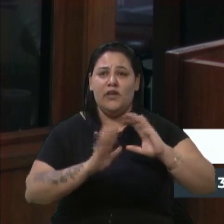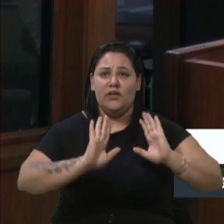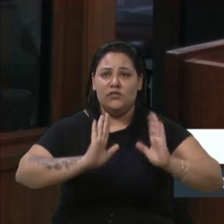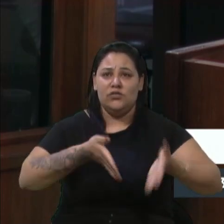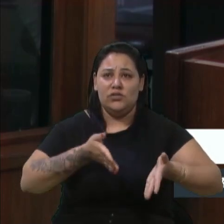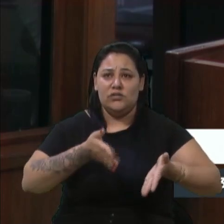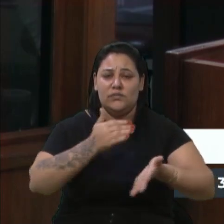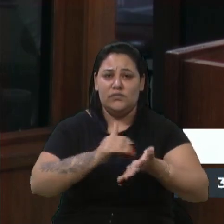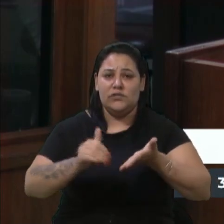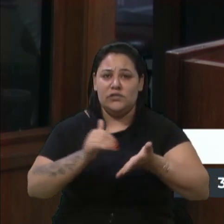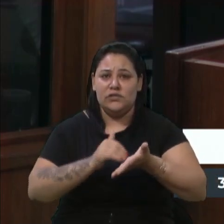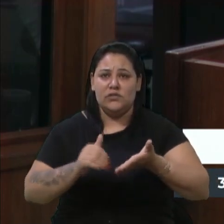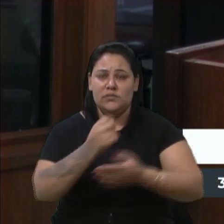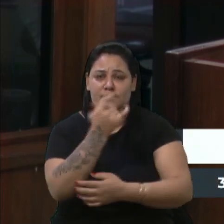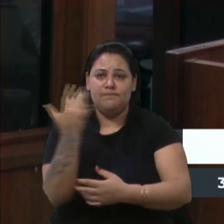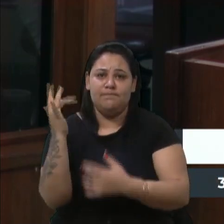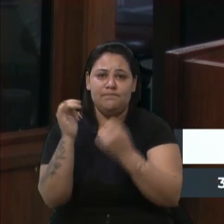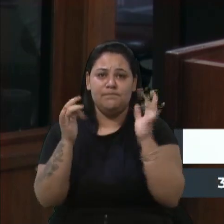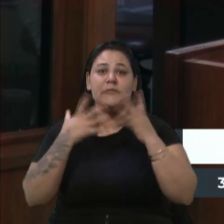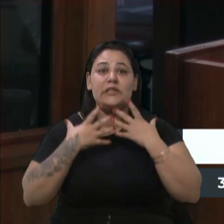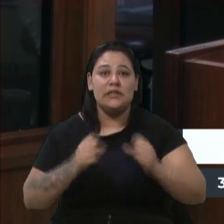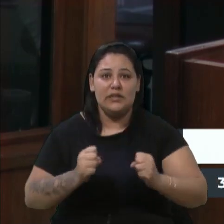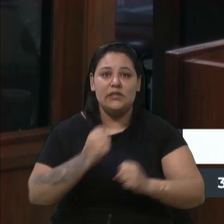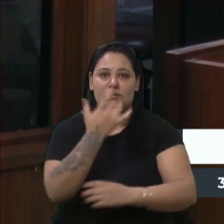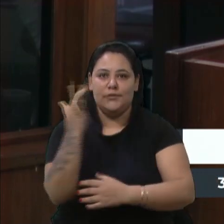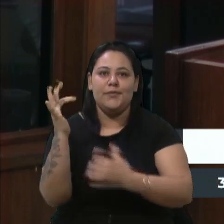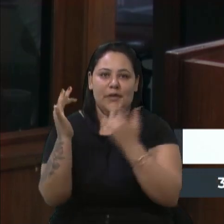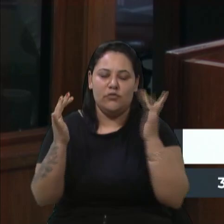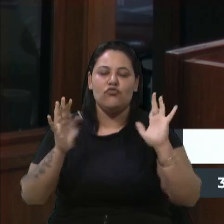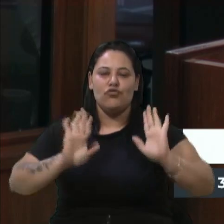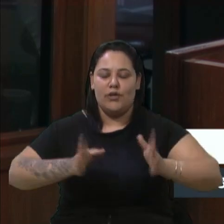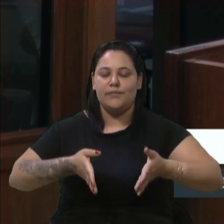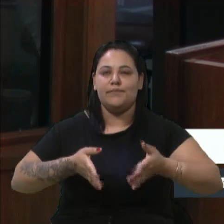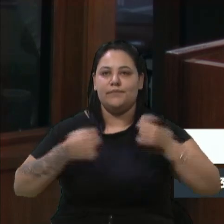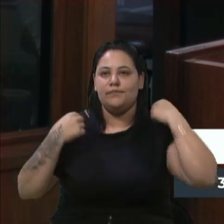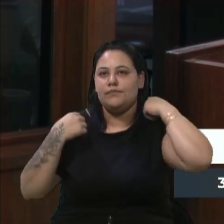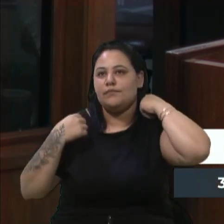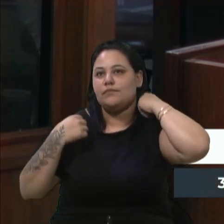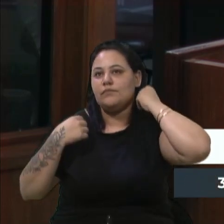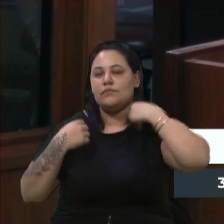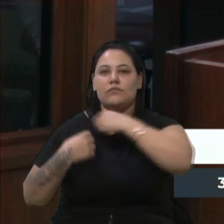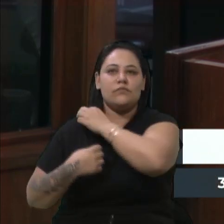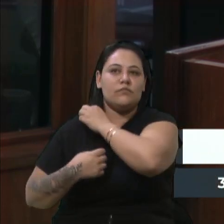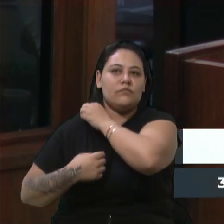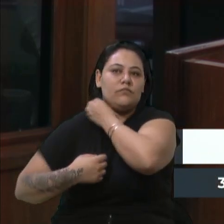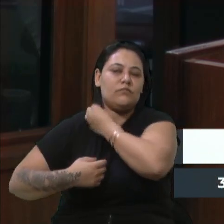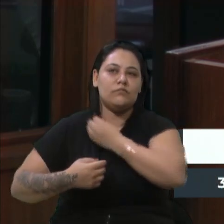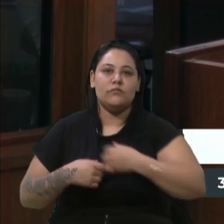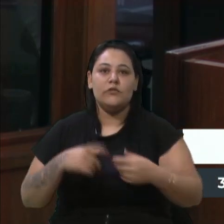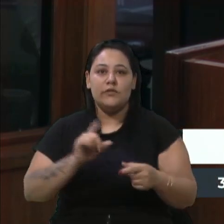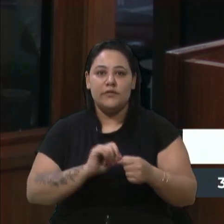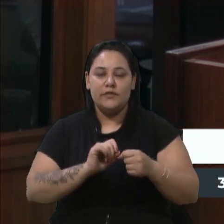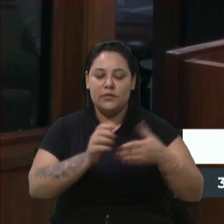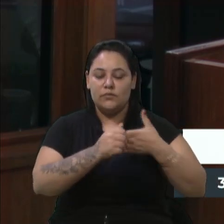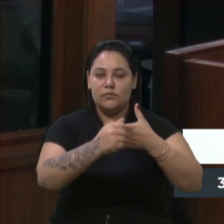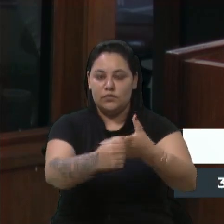a Secretaria do Meio Ambiente. A Secretaria do Meio Ambiente fez ali uma